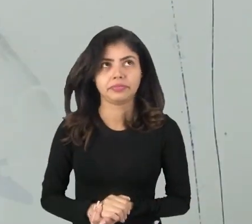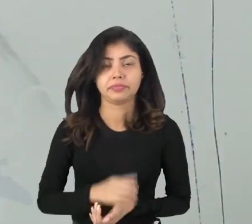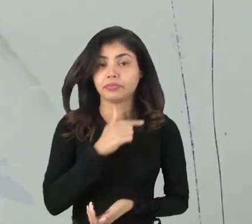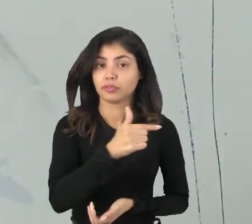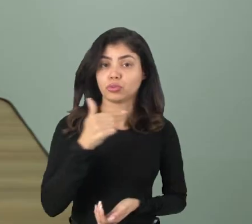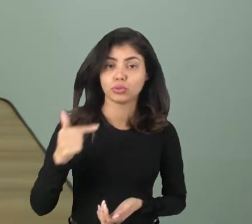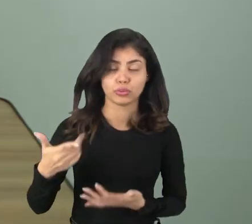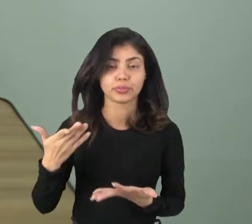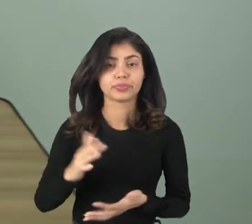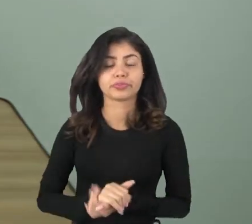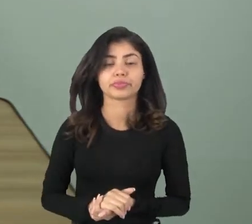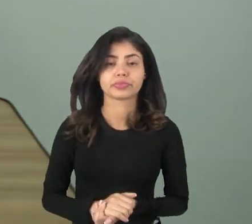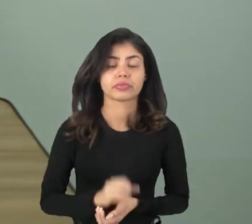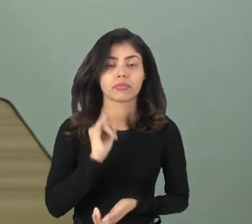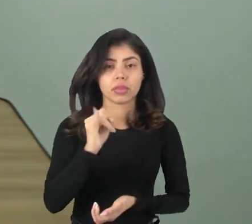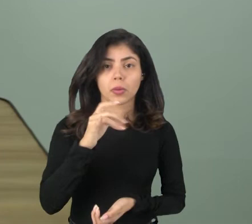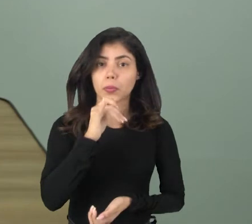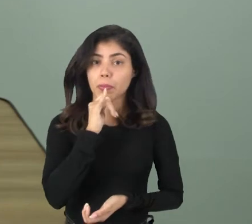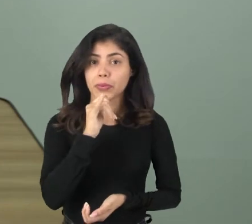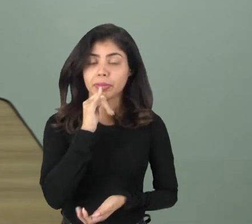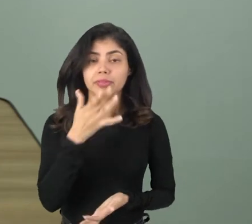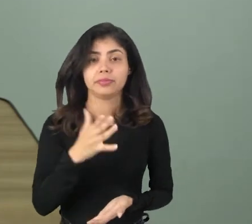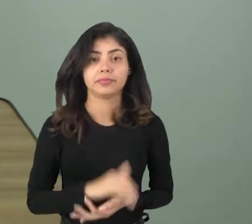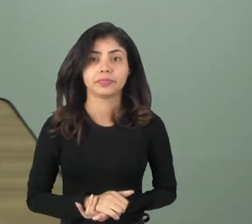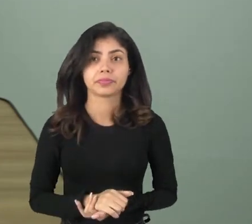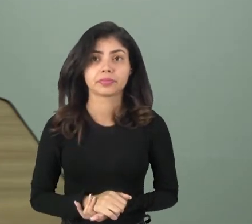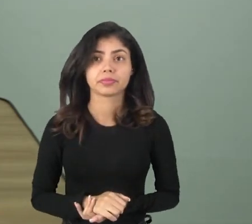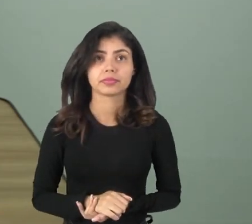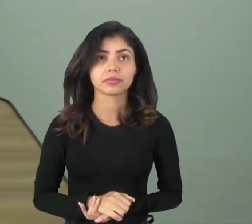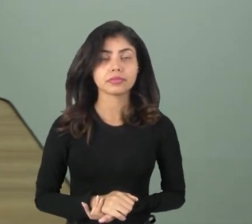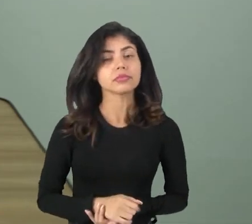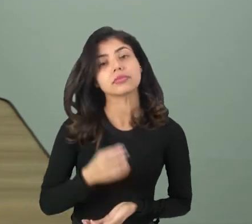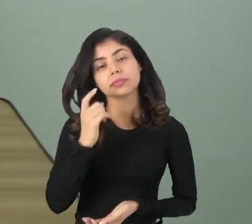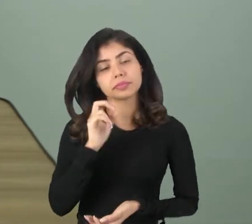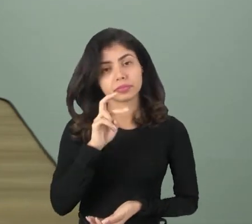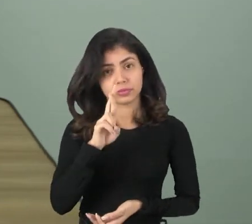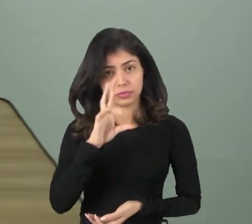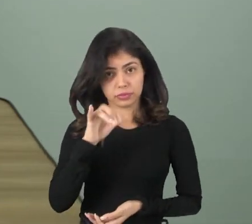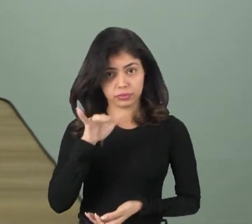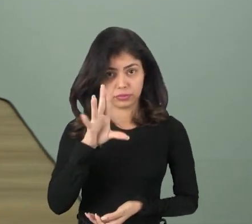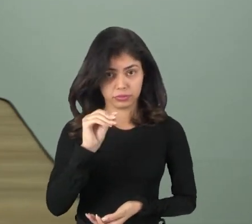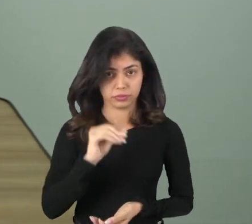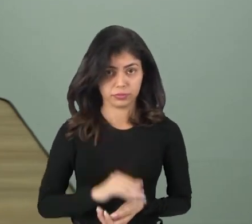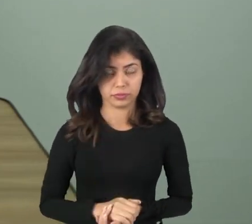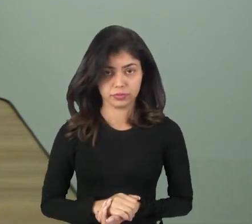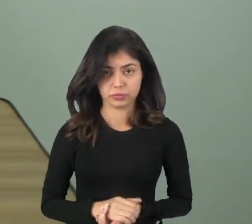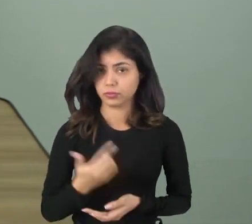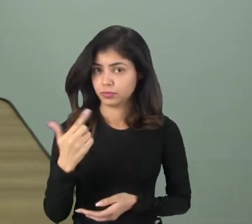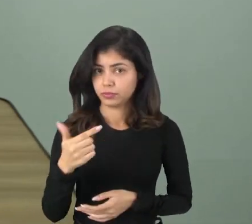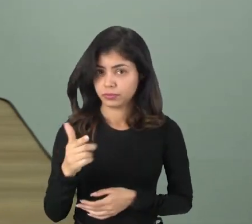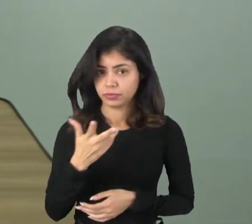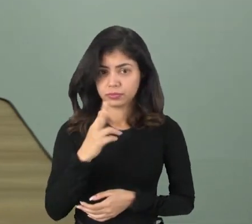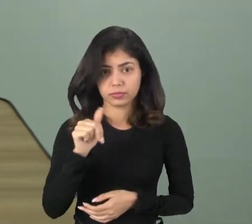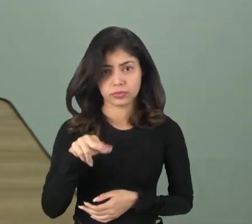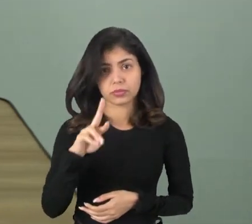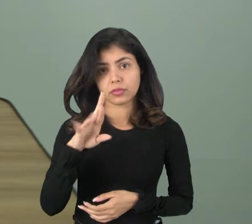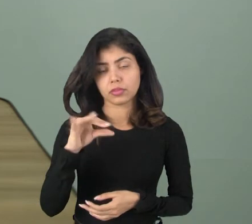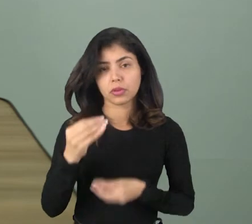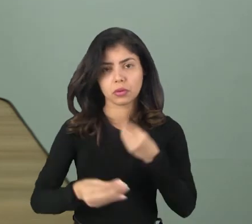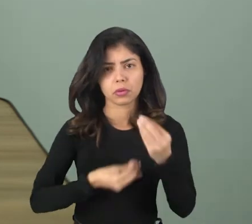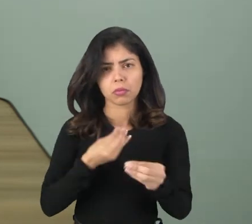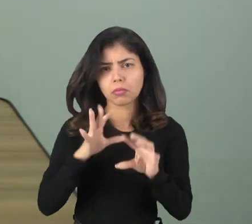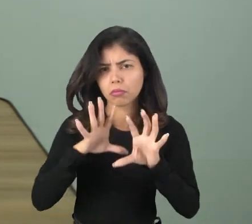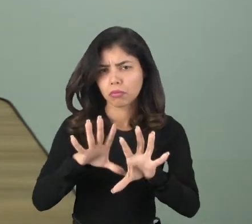22. E se, por exemplo, for um número racional, né? Que não seja um número natural.